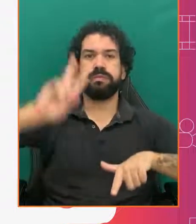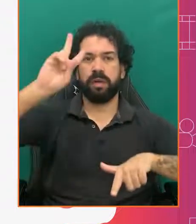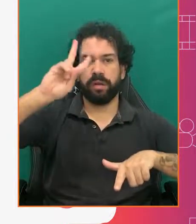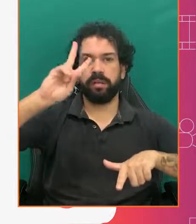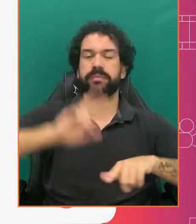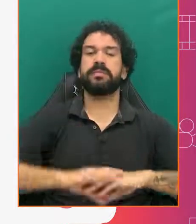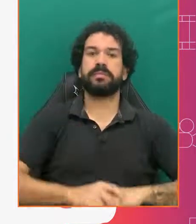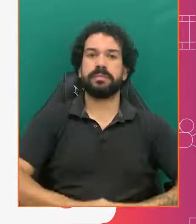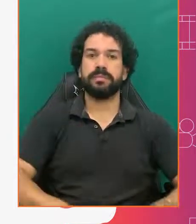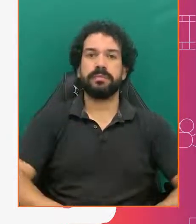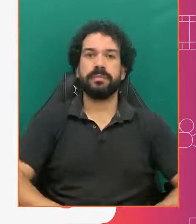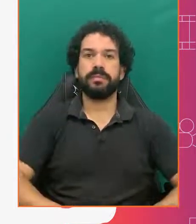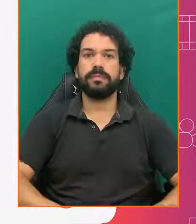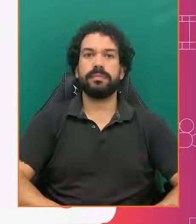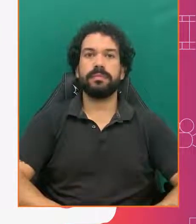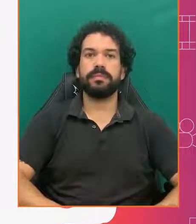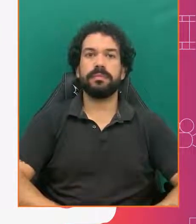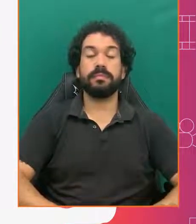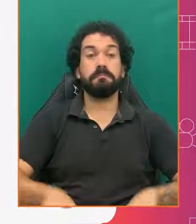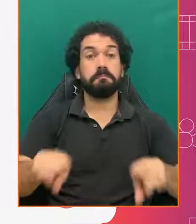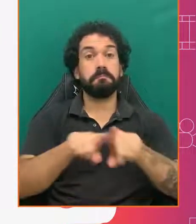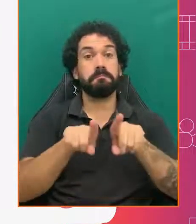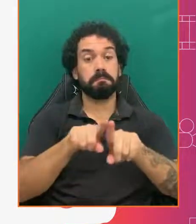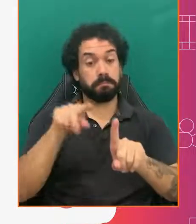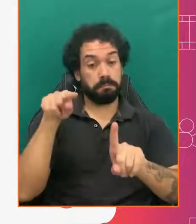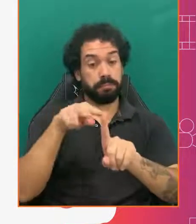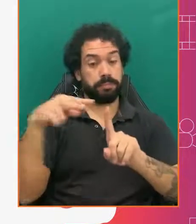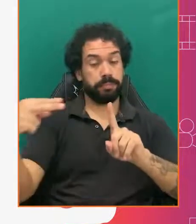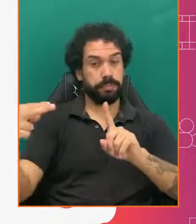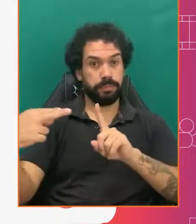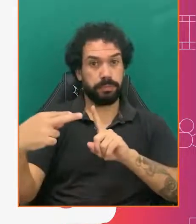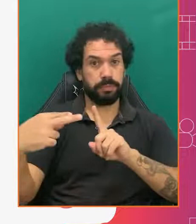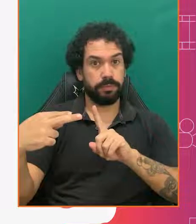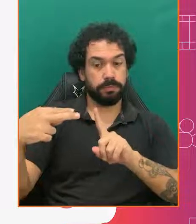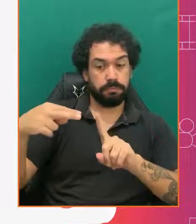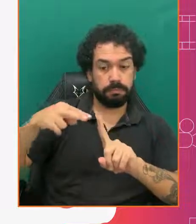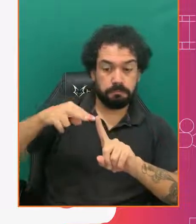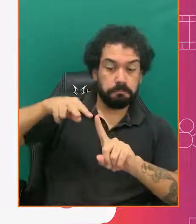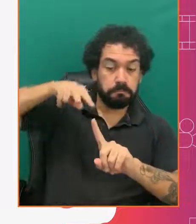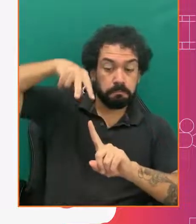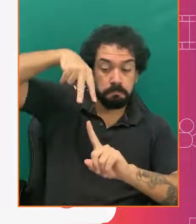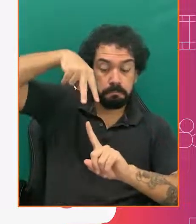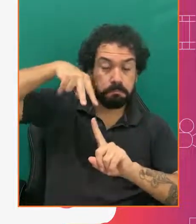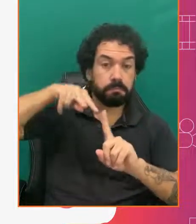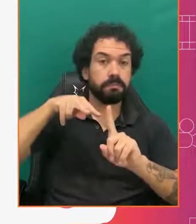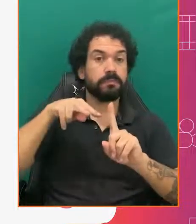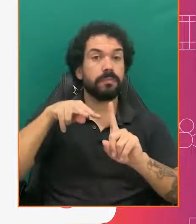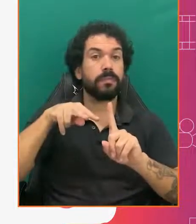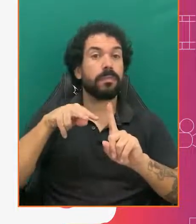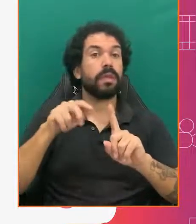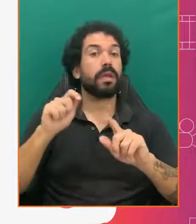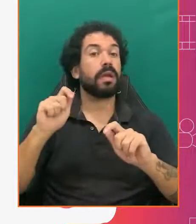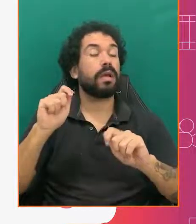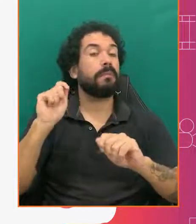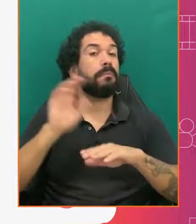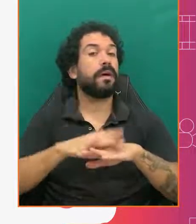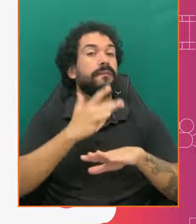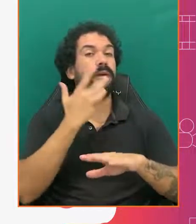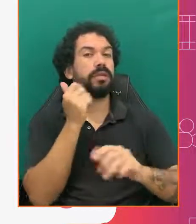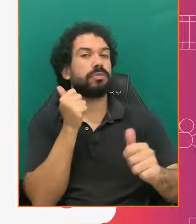volume. E a noção de perspectiva é sobre permitir que